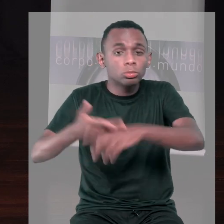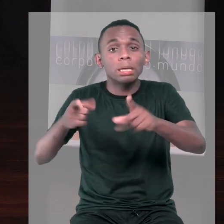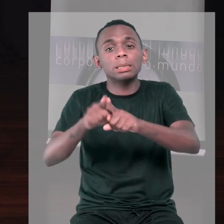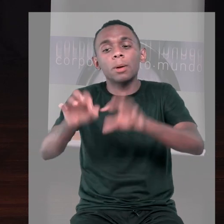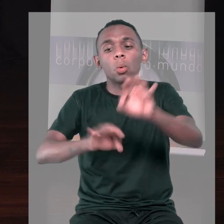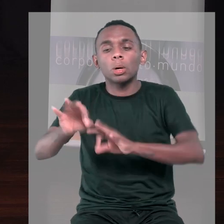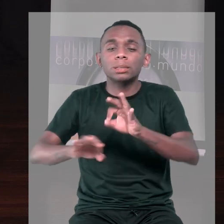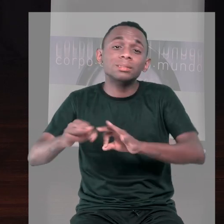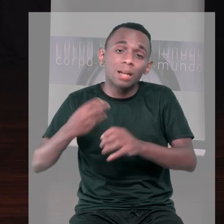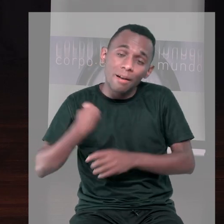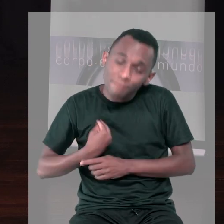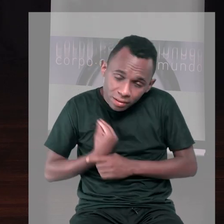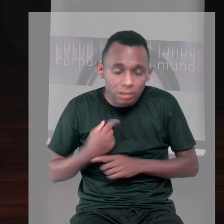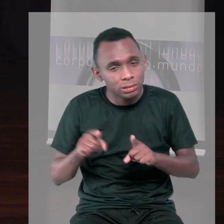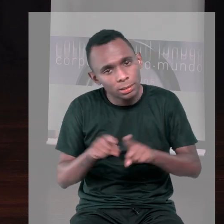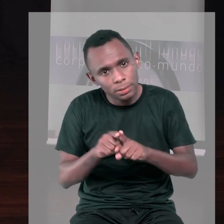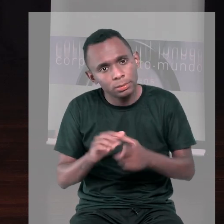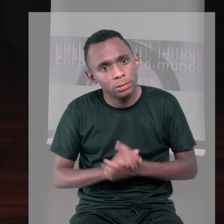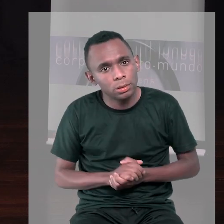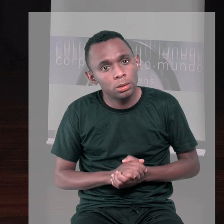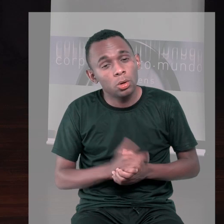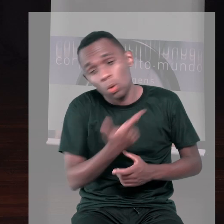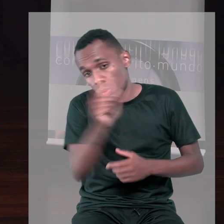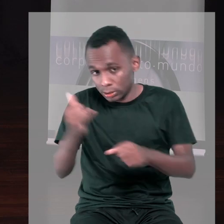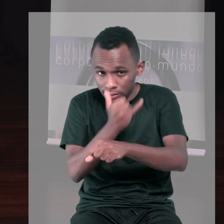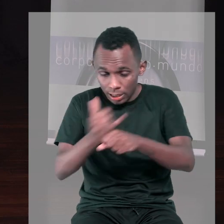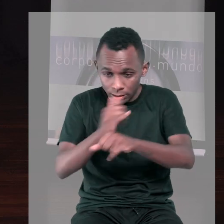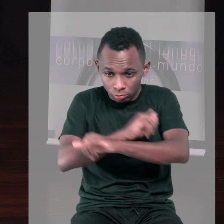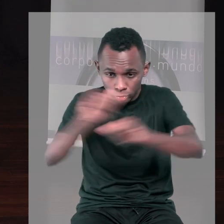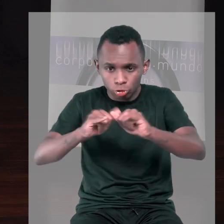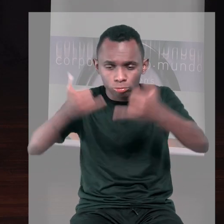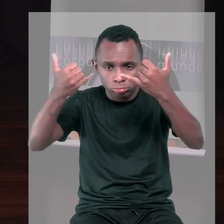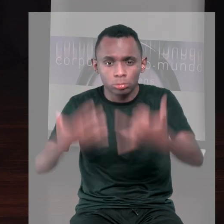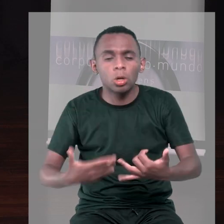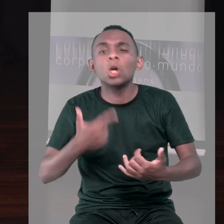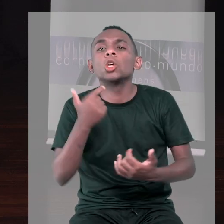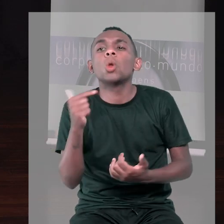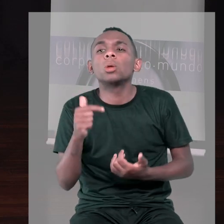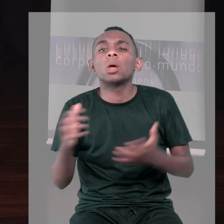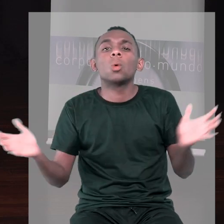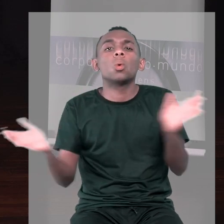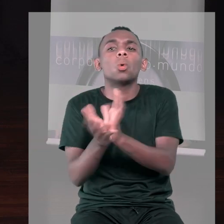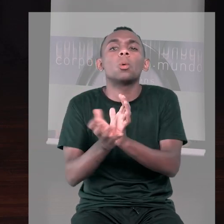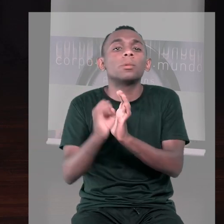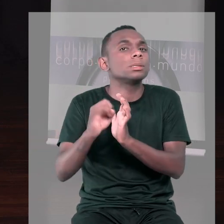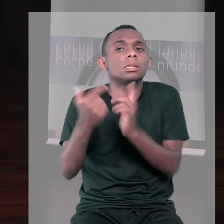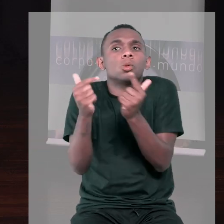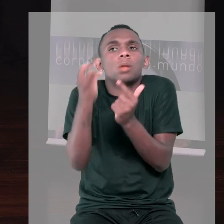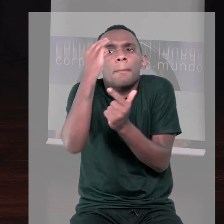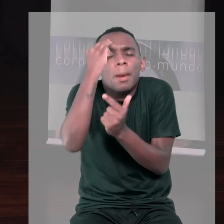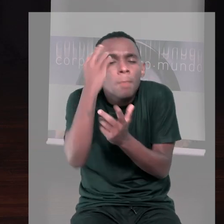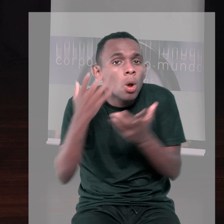absoluto, quando olhamos por esse ângulo, que é o ângulo político, não se trata em absoluto de negar